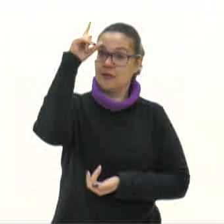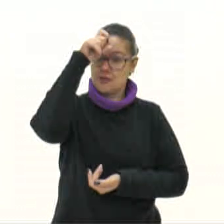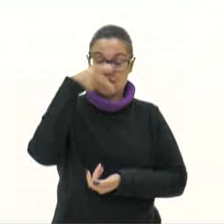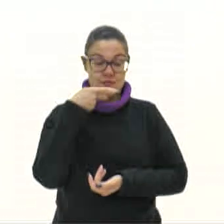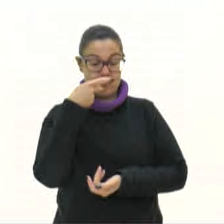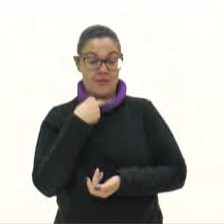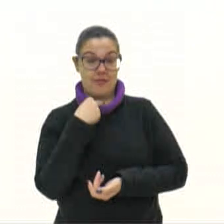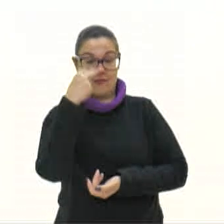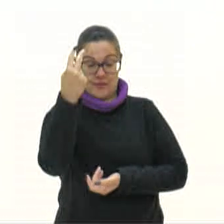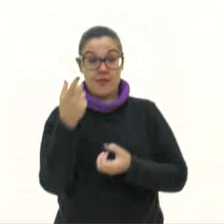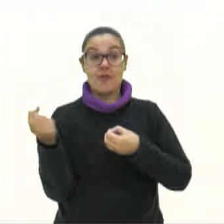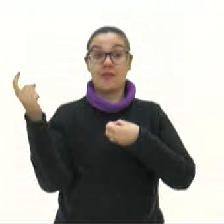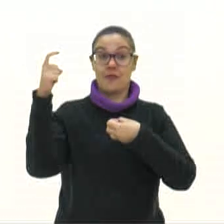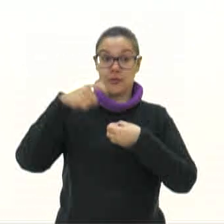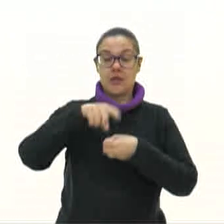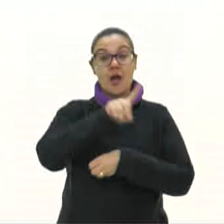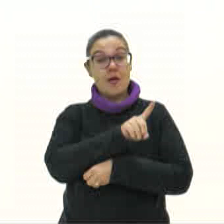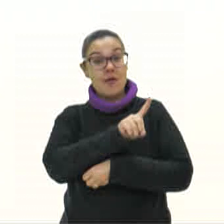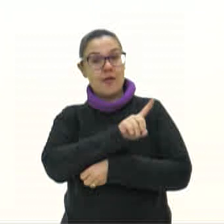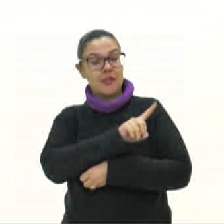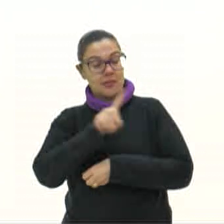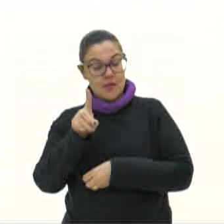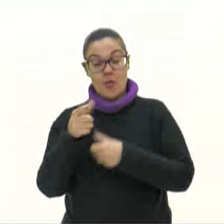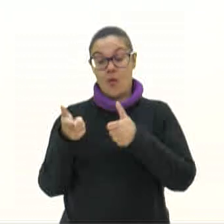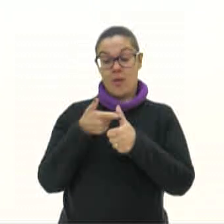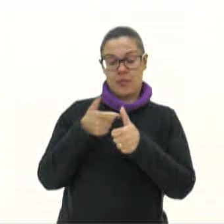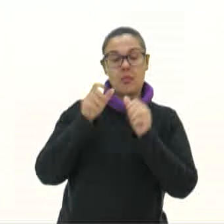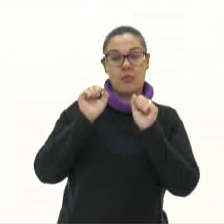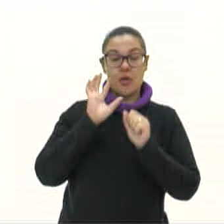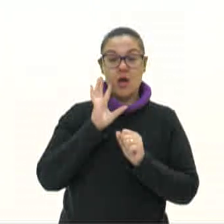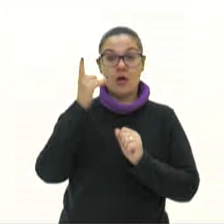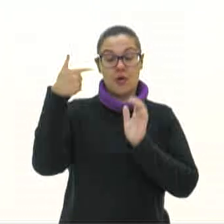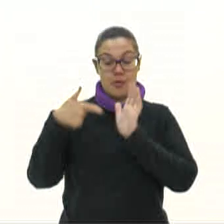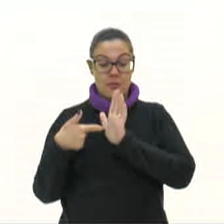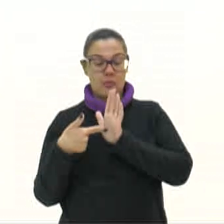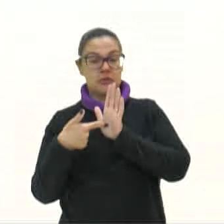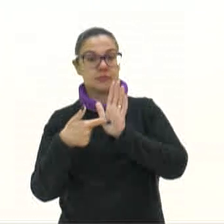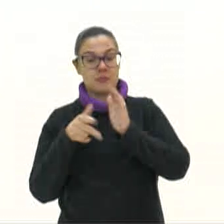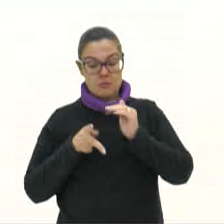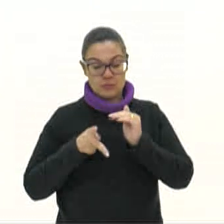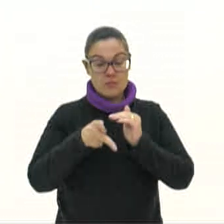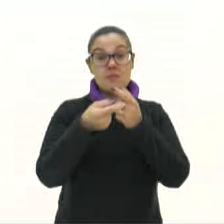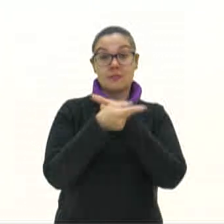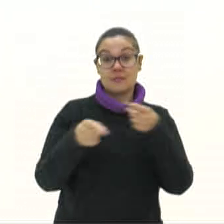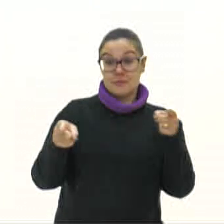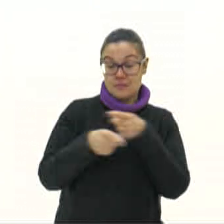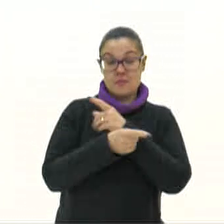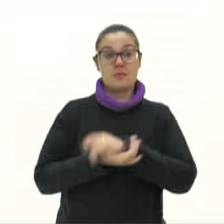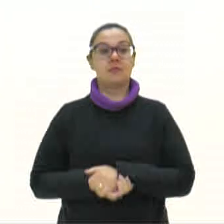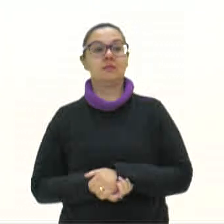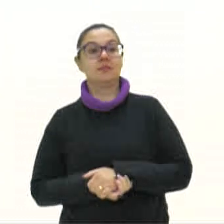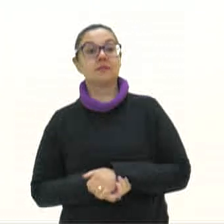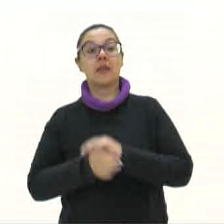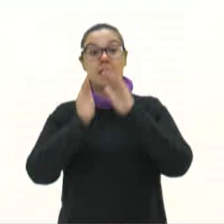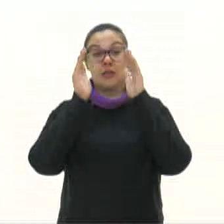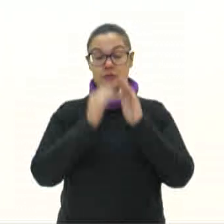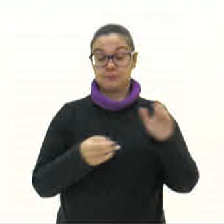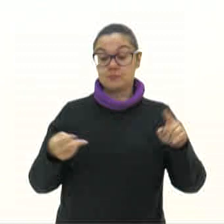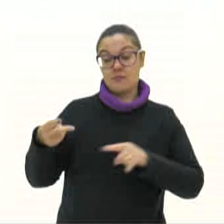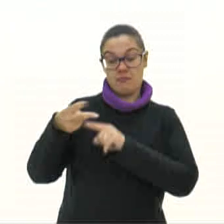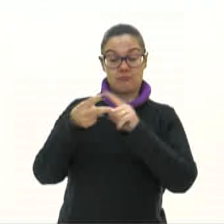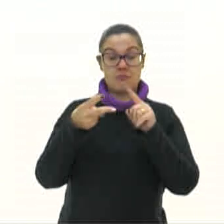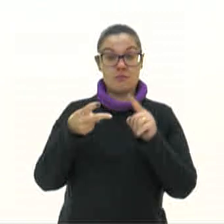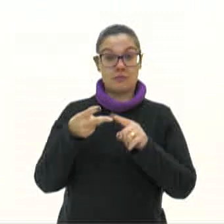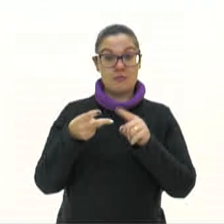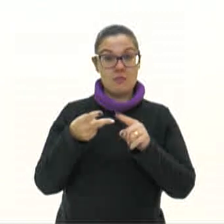Calma lá, vamos voltando. Não. A primeira ocorrência pode ter sido para indicar a continuação da música. Já na segunda,